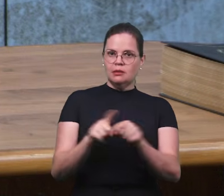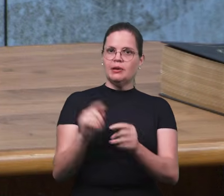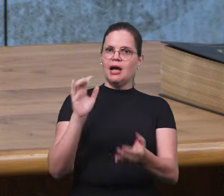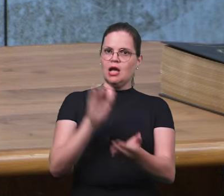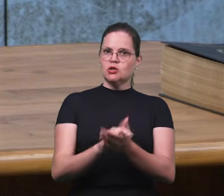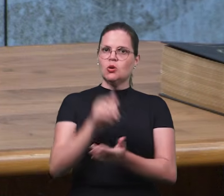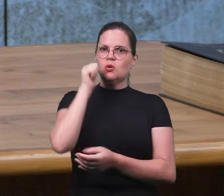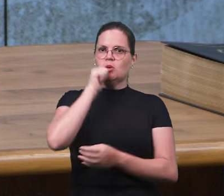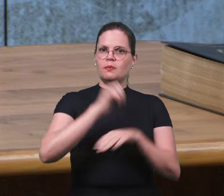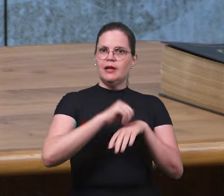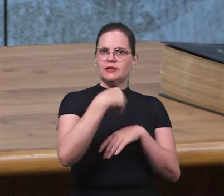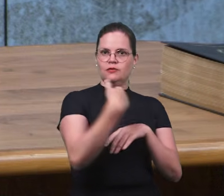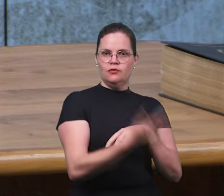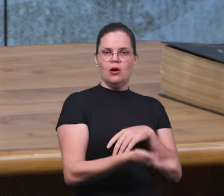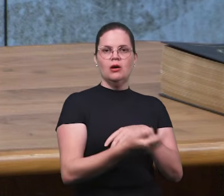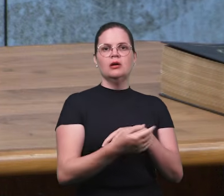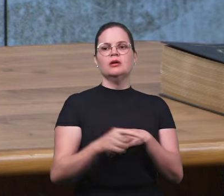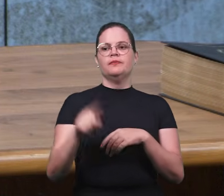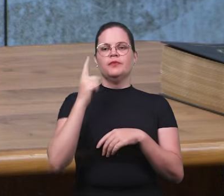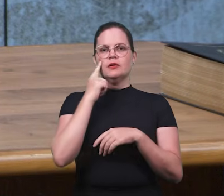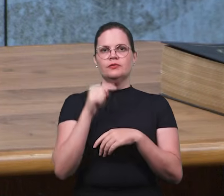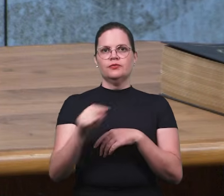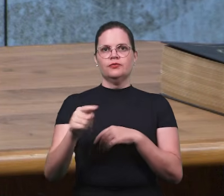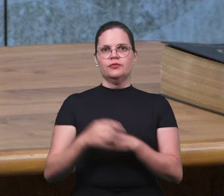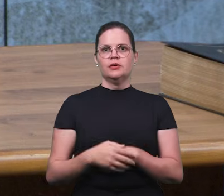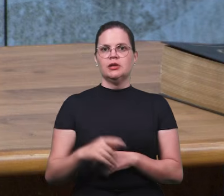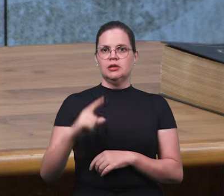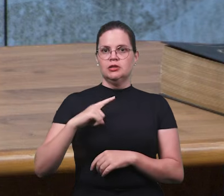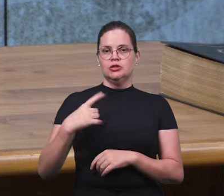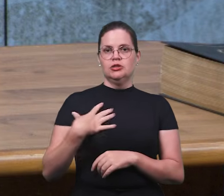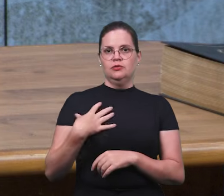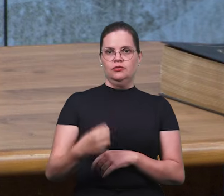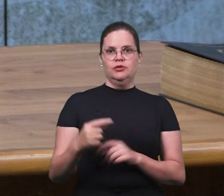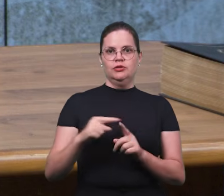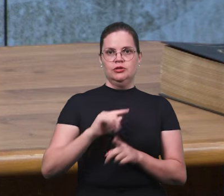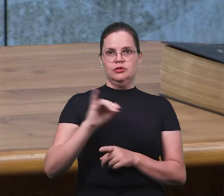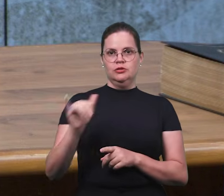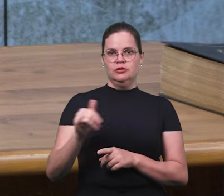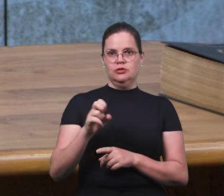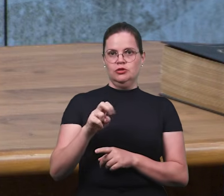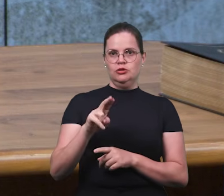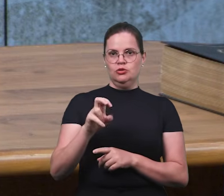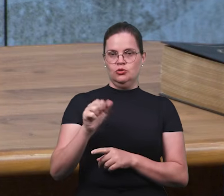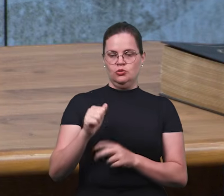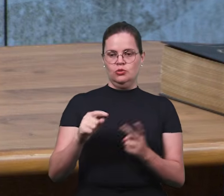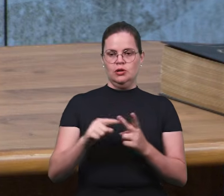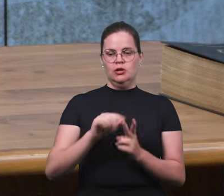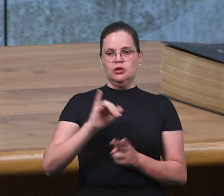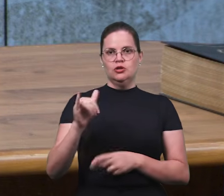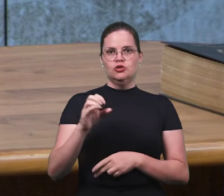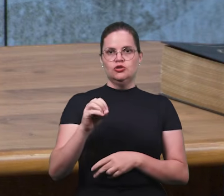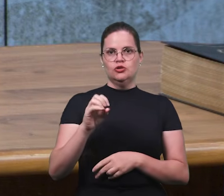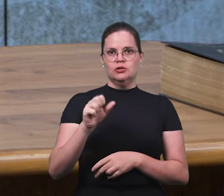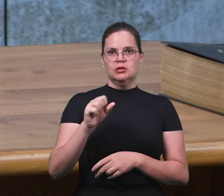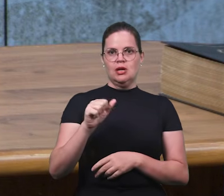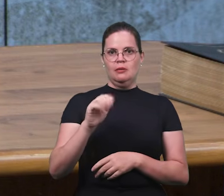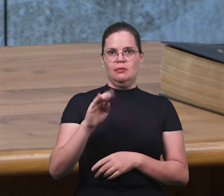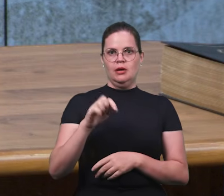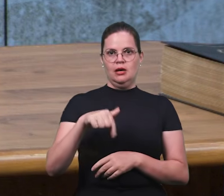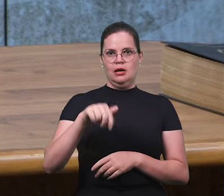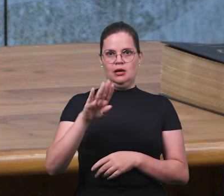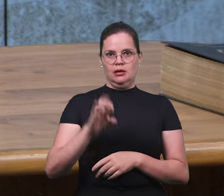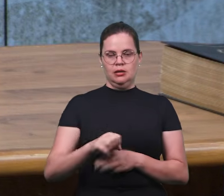mulheres estranhas, dos filhos de Jesua, filho de Josadaque, e seus